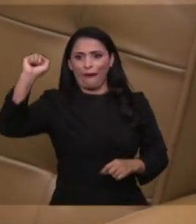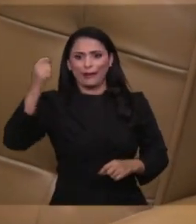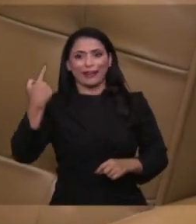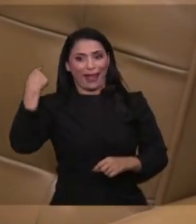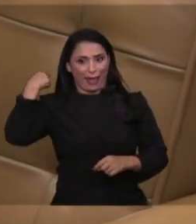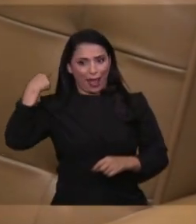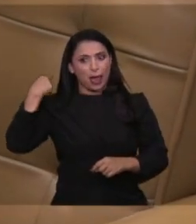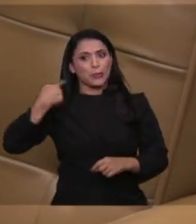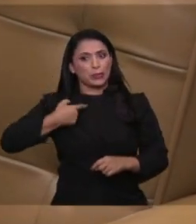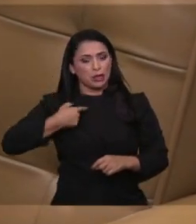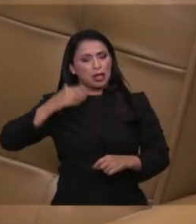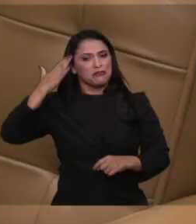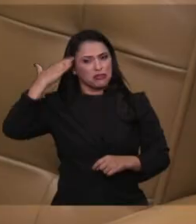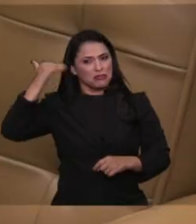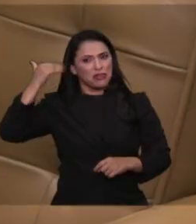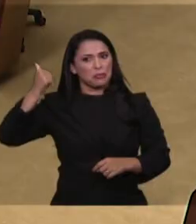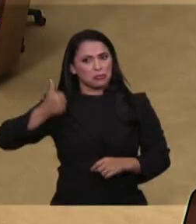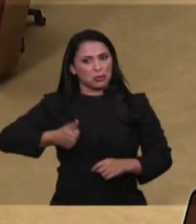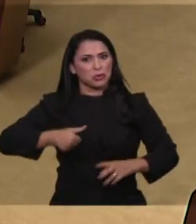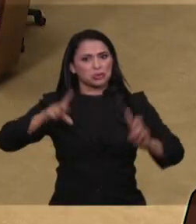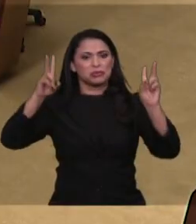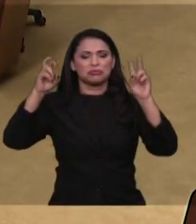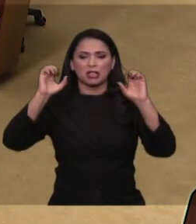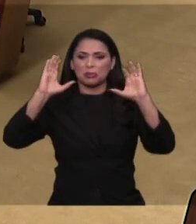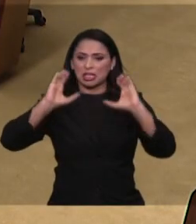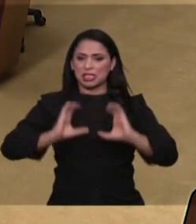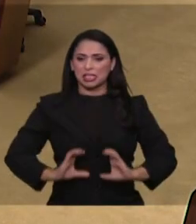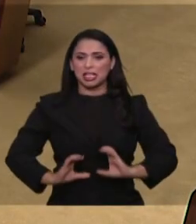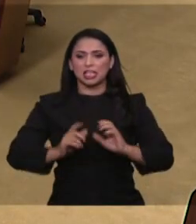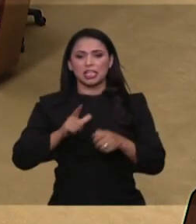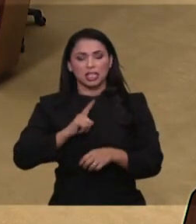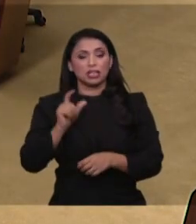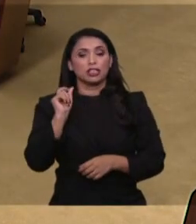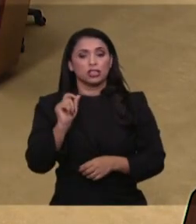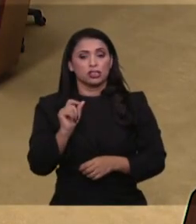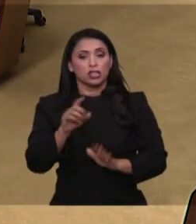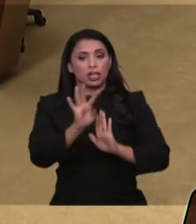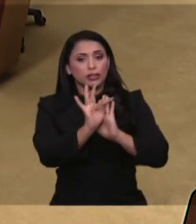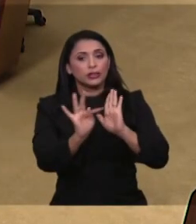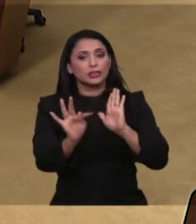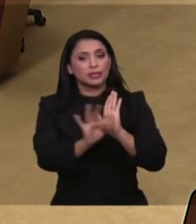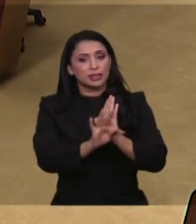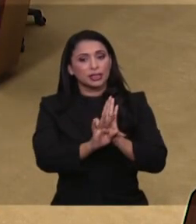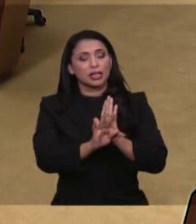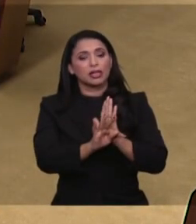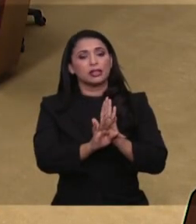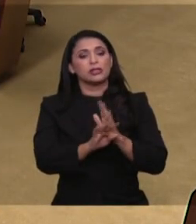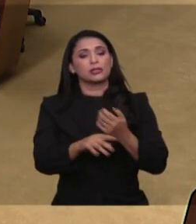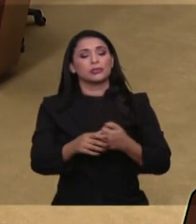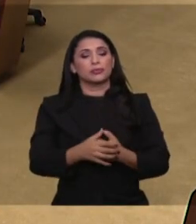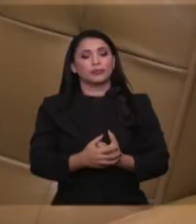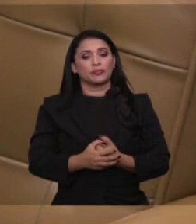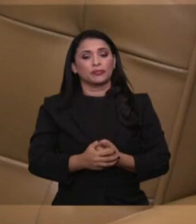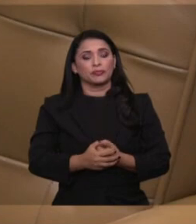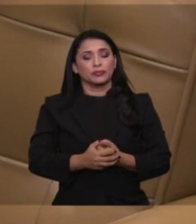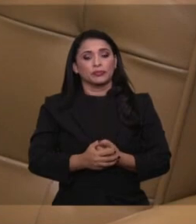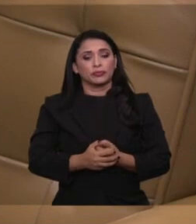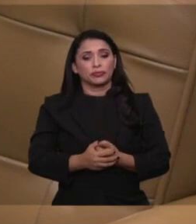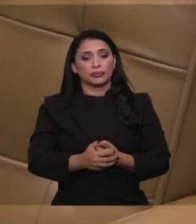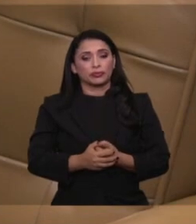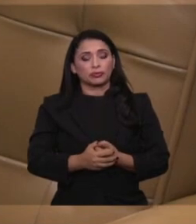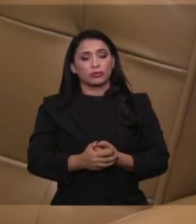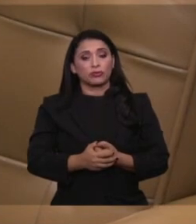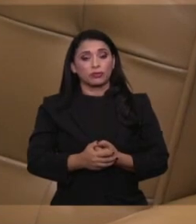questão da cidadania, com as travas que havia no texto e com os cuidados que então